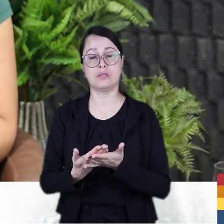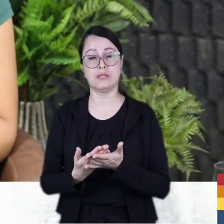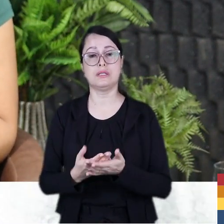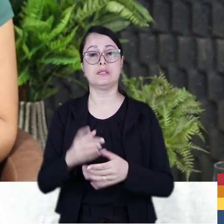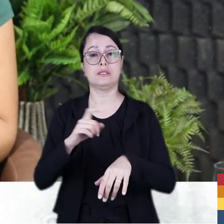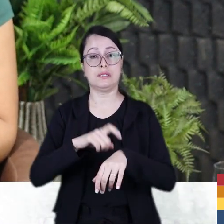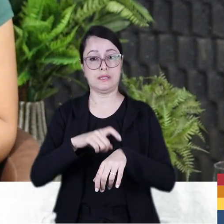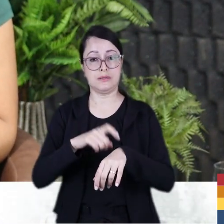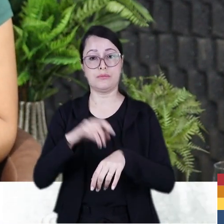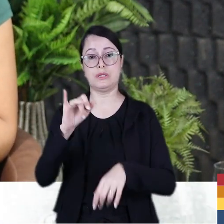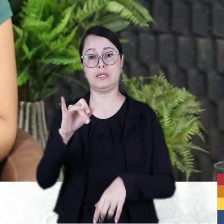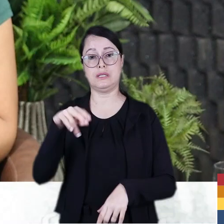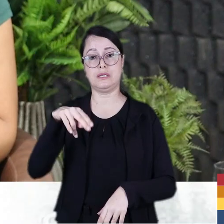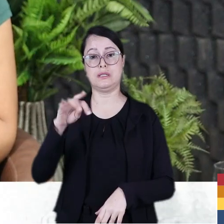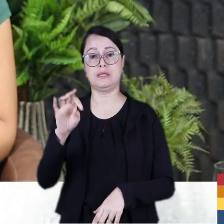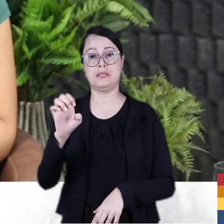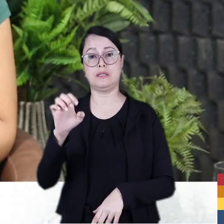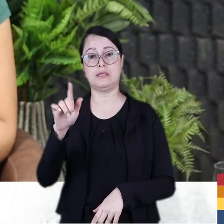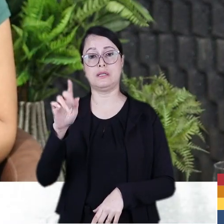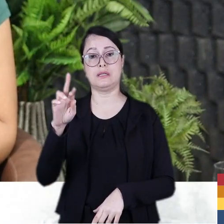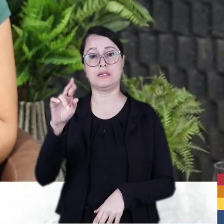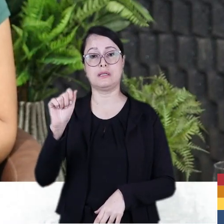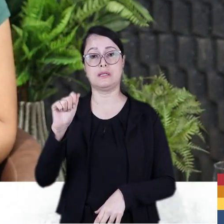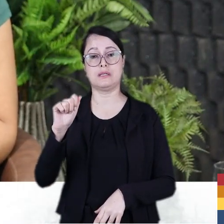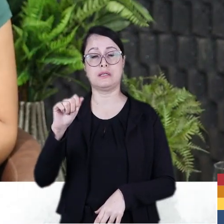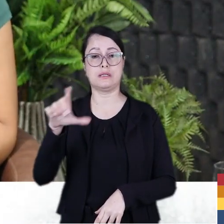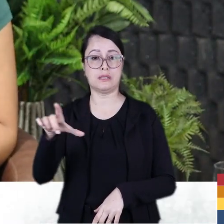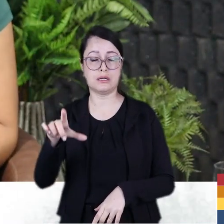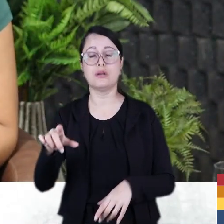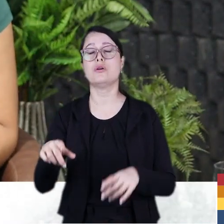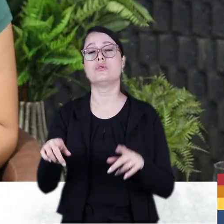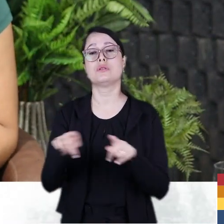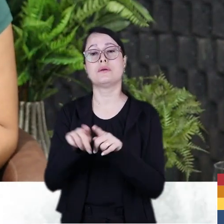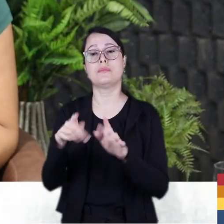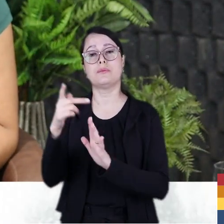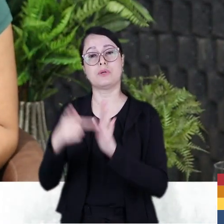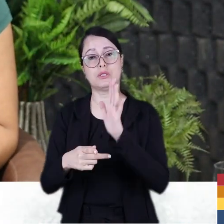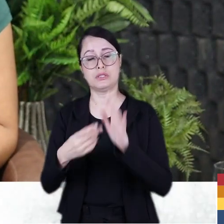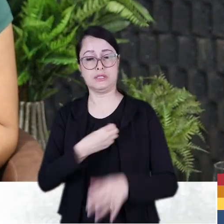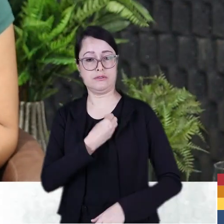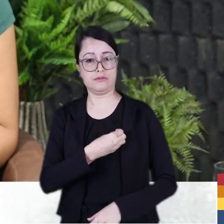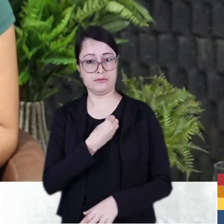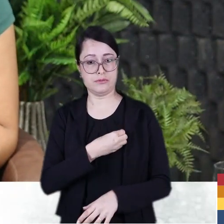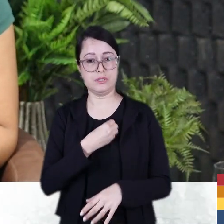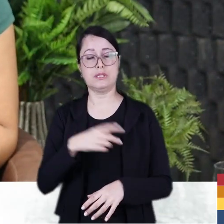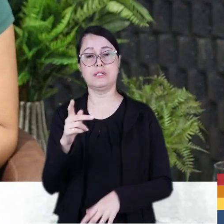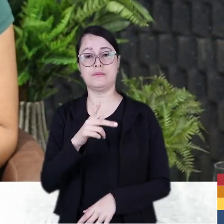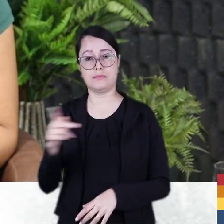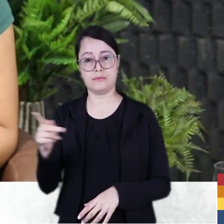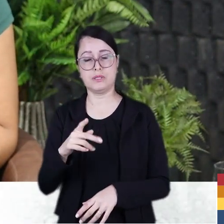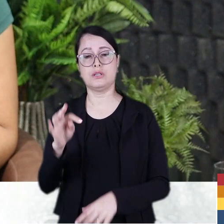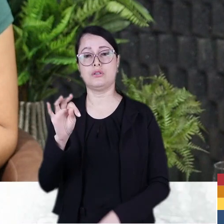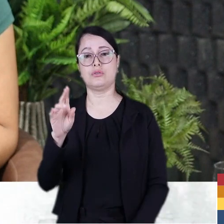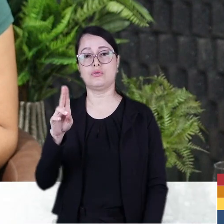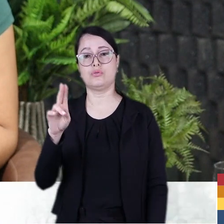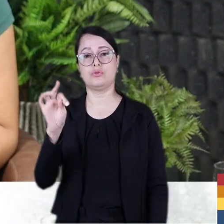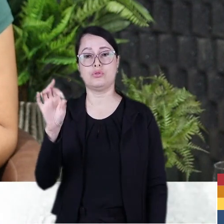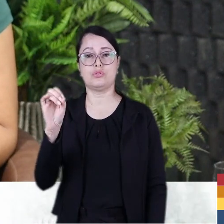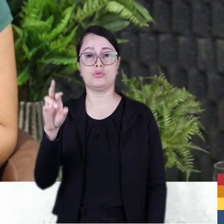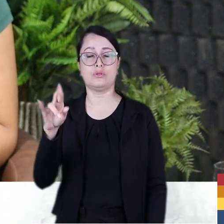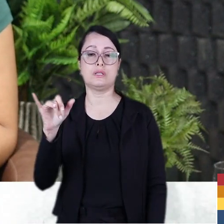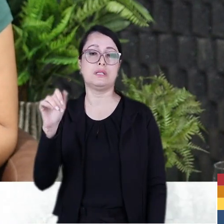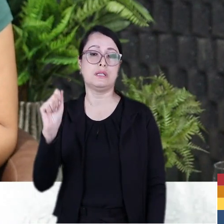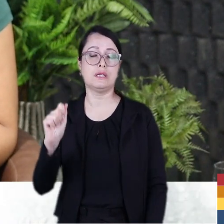com experiência nas escolas pilotos, nas pilotos de implementação dessa nova